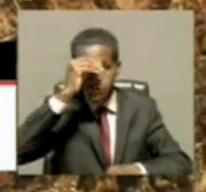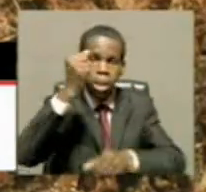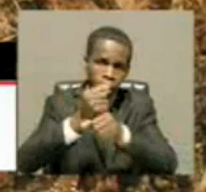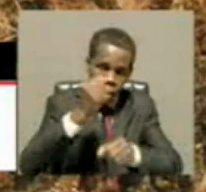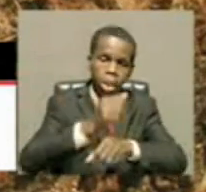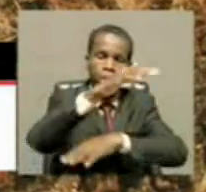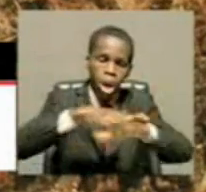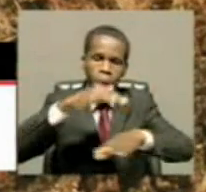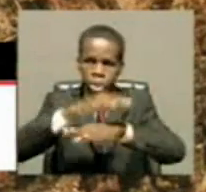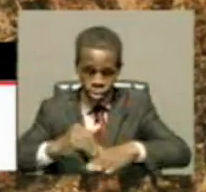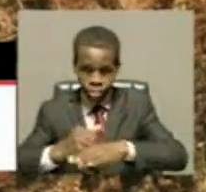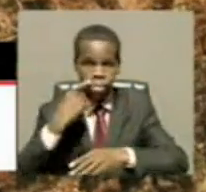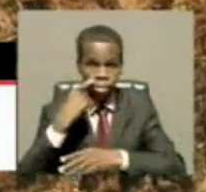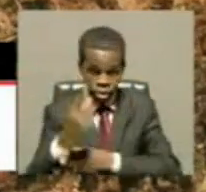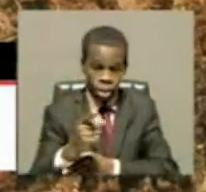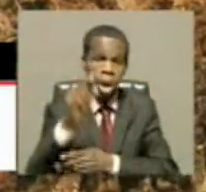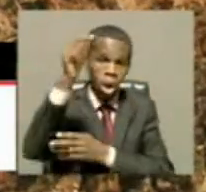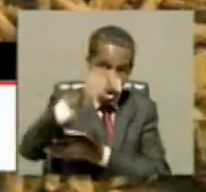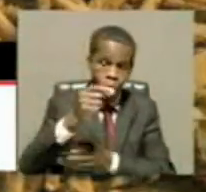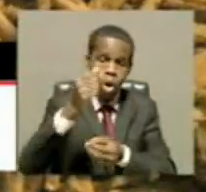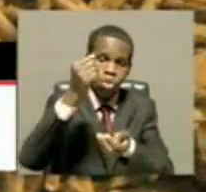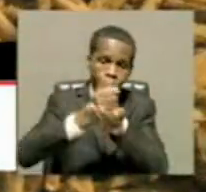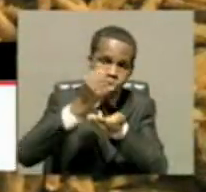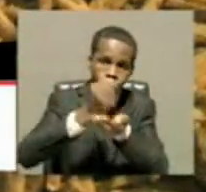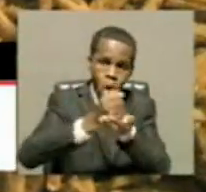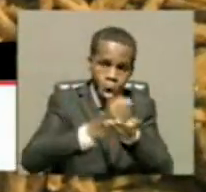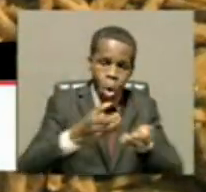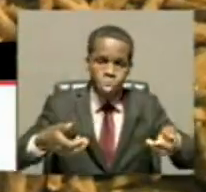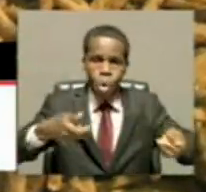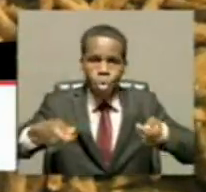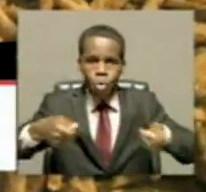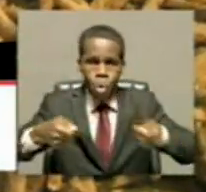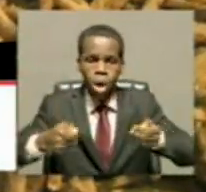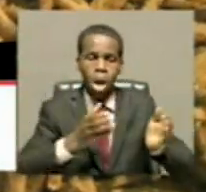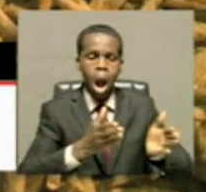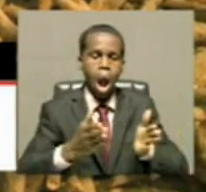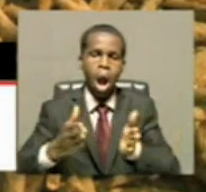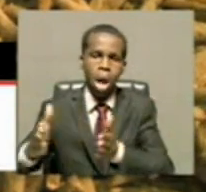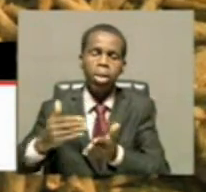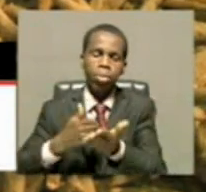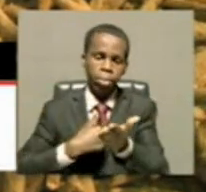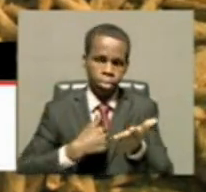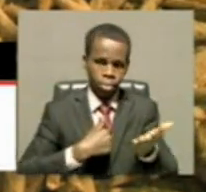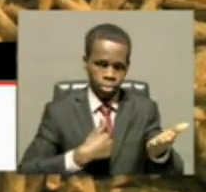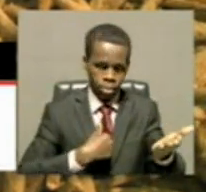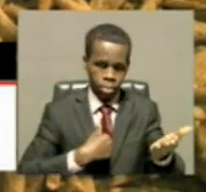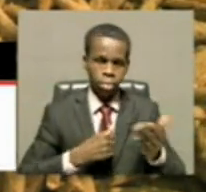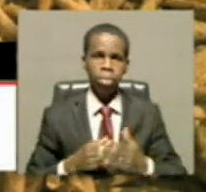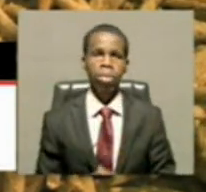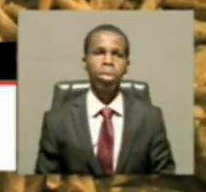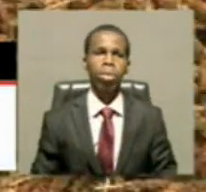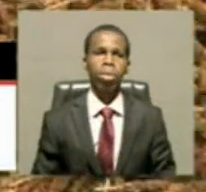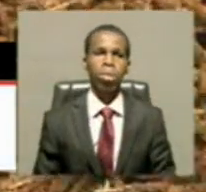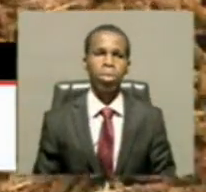dispõe em silos tradicionais mais de 13 toneladas de maçambala e 15 de maçango da colheita do